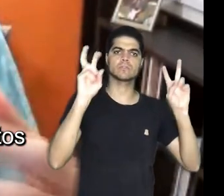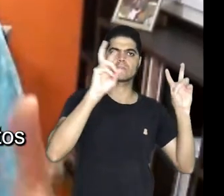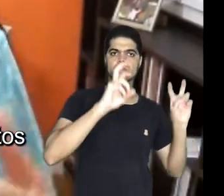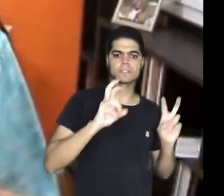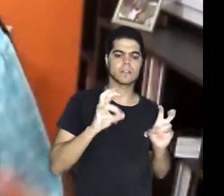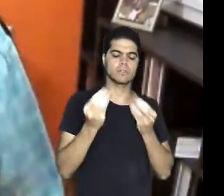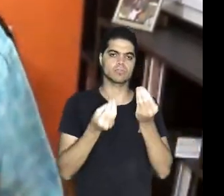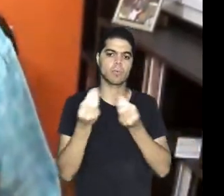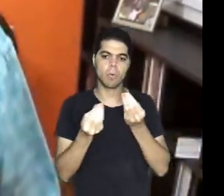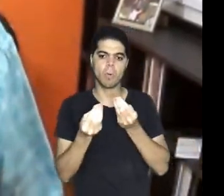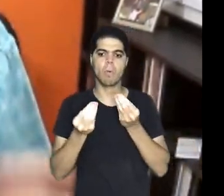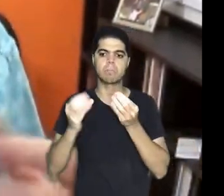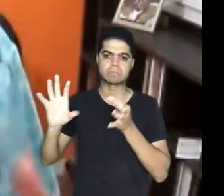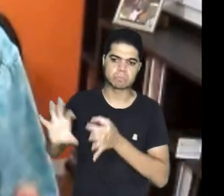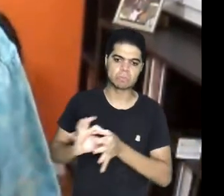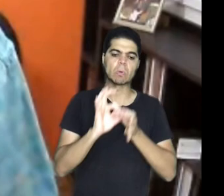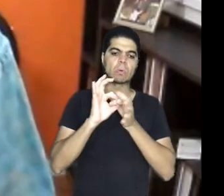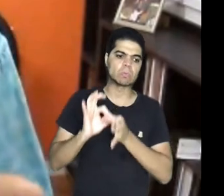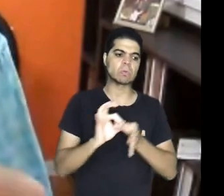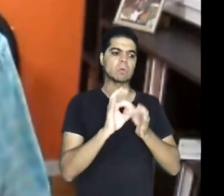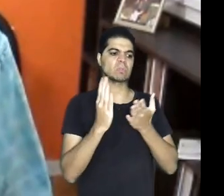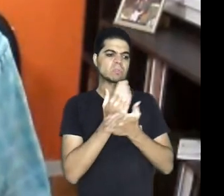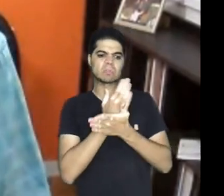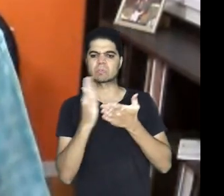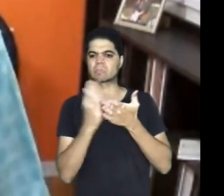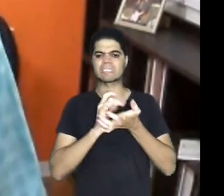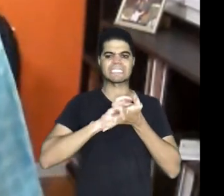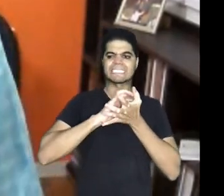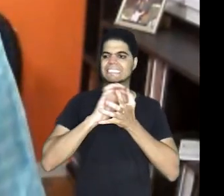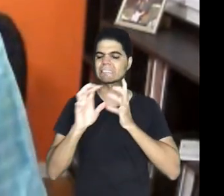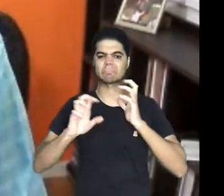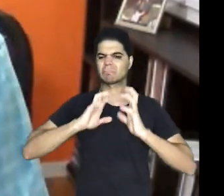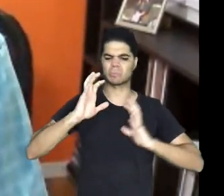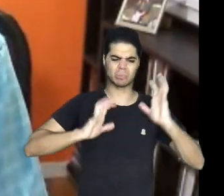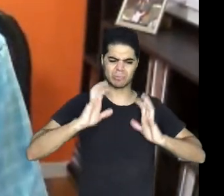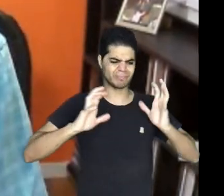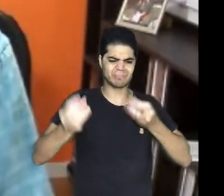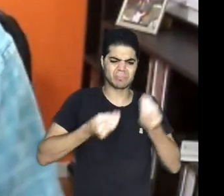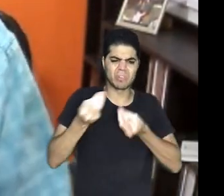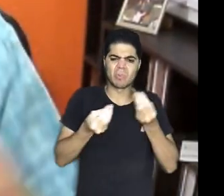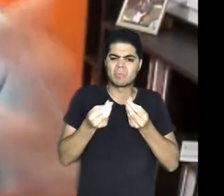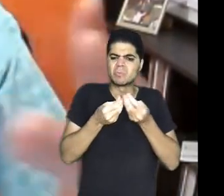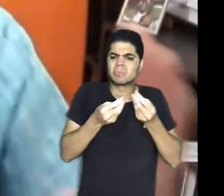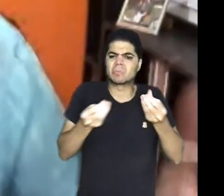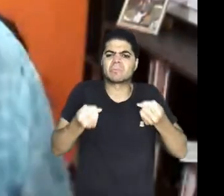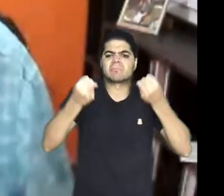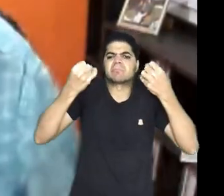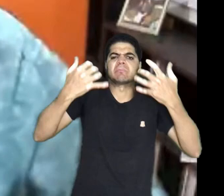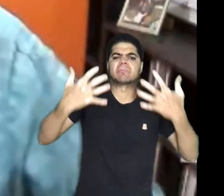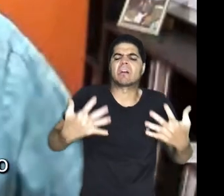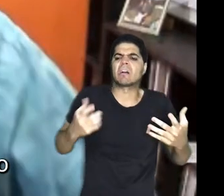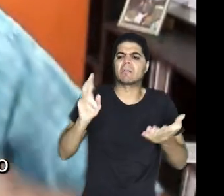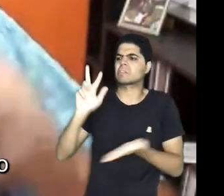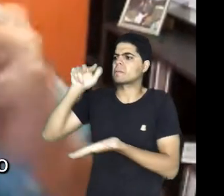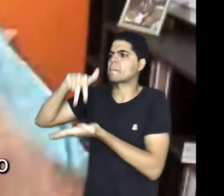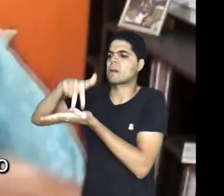essas formas obsoletas, anacrônicas, distorcidas de se pensar em independência, por meio de